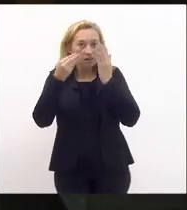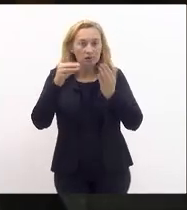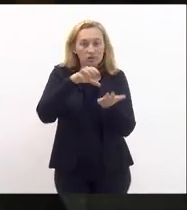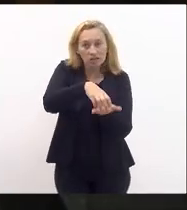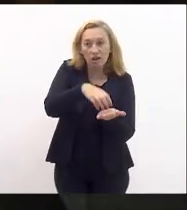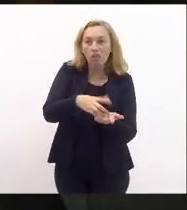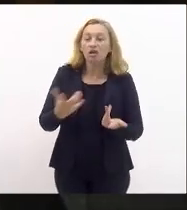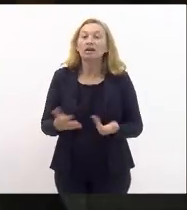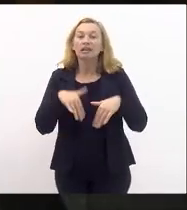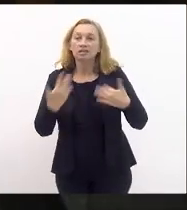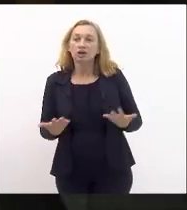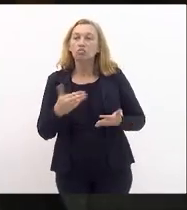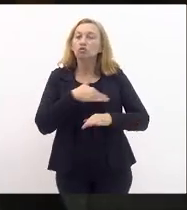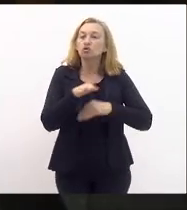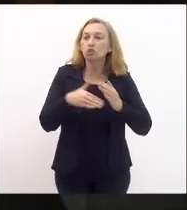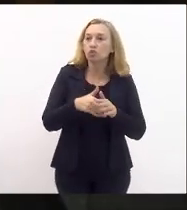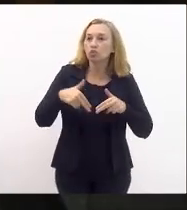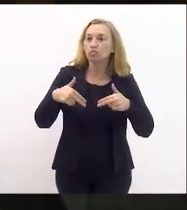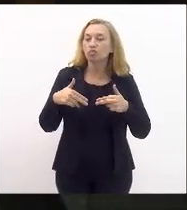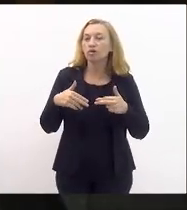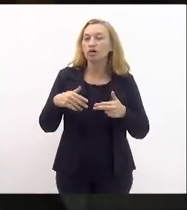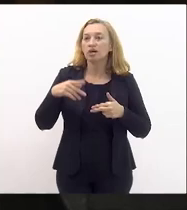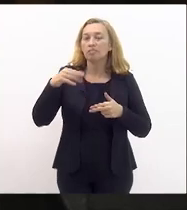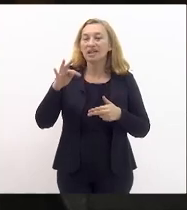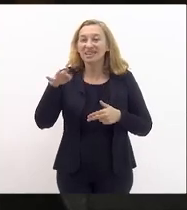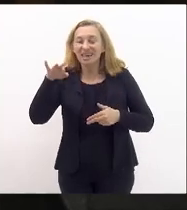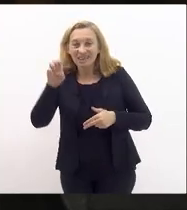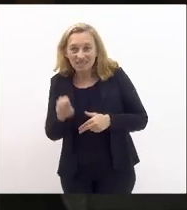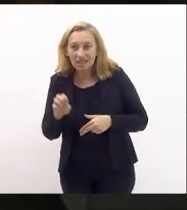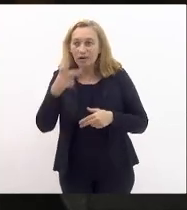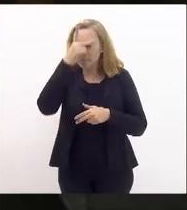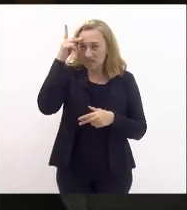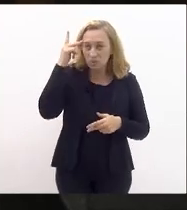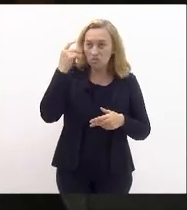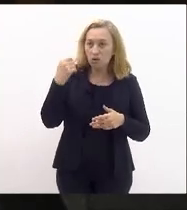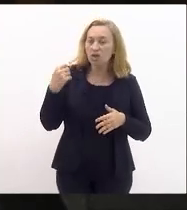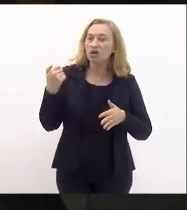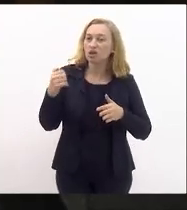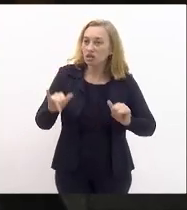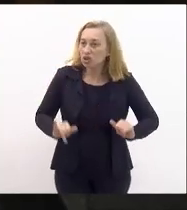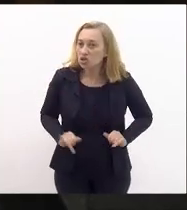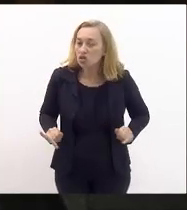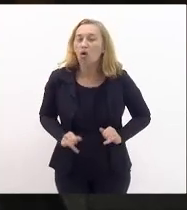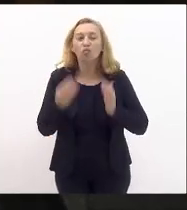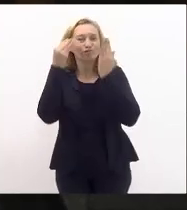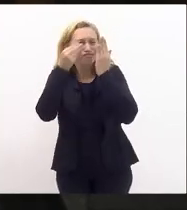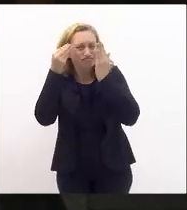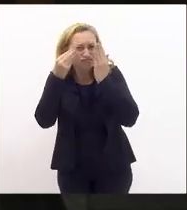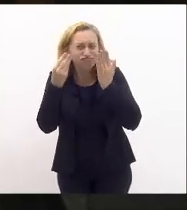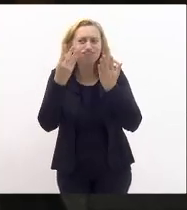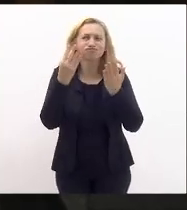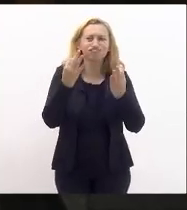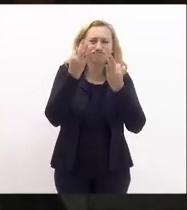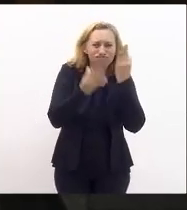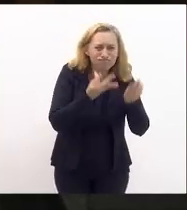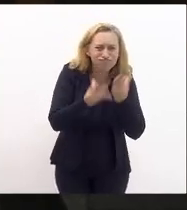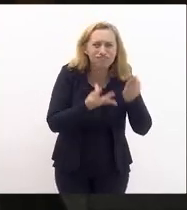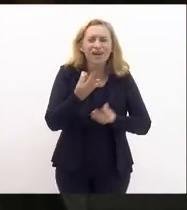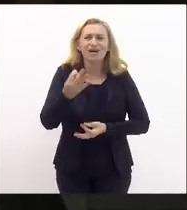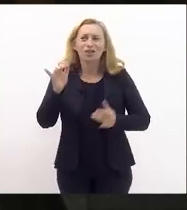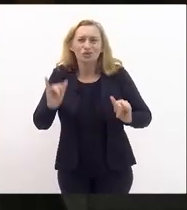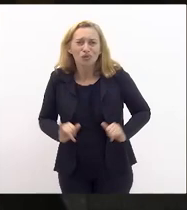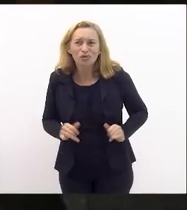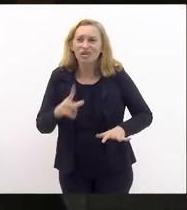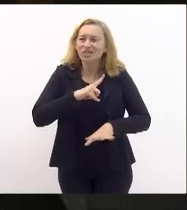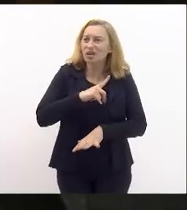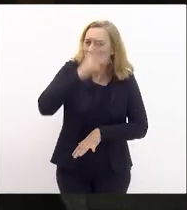Então, todo militante antimanicomial, toda pessoa que enfrenta sofrimento psíquico, que sabe a dor que é ter alguém